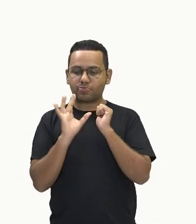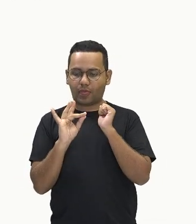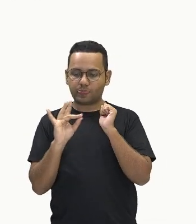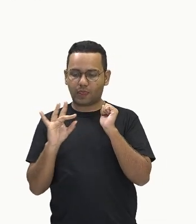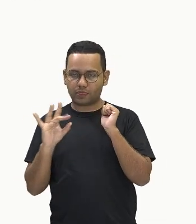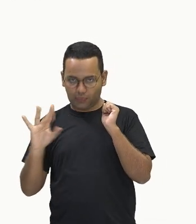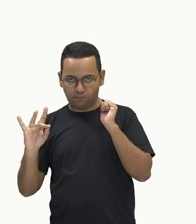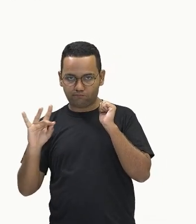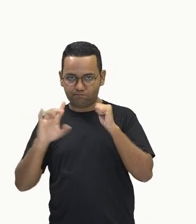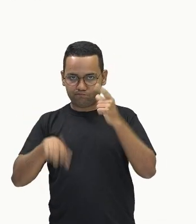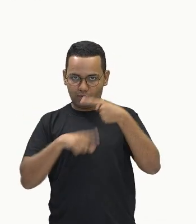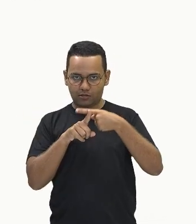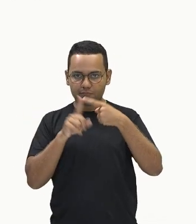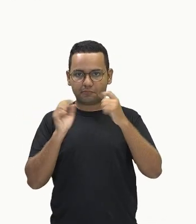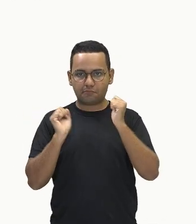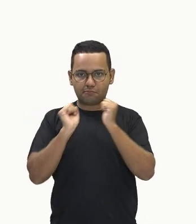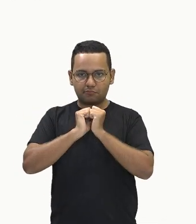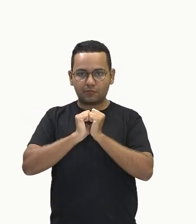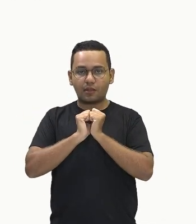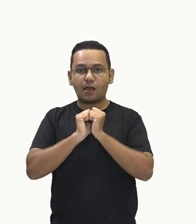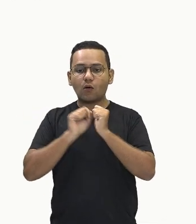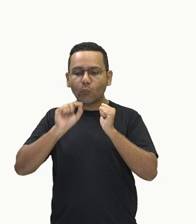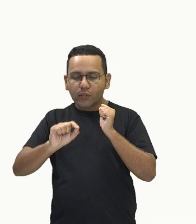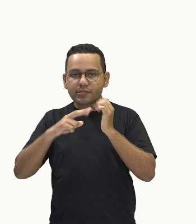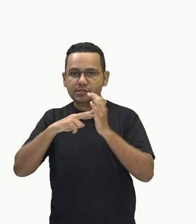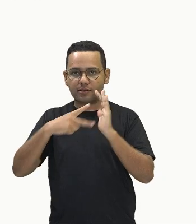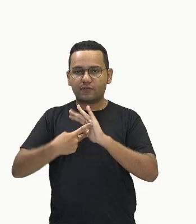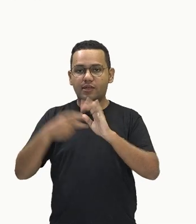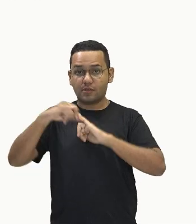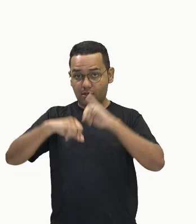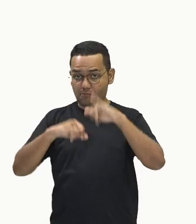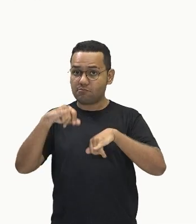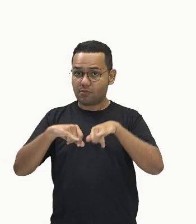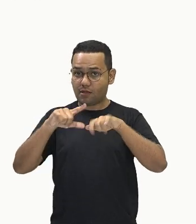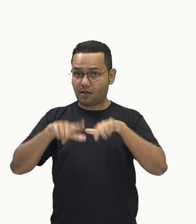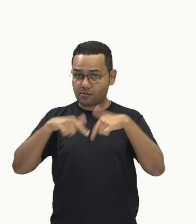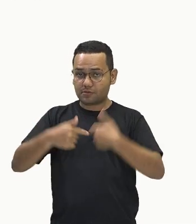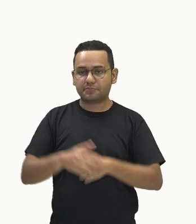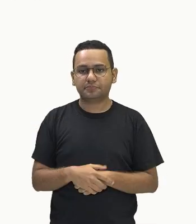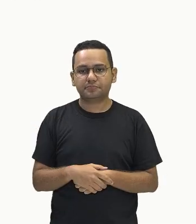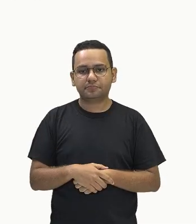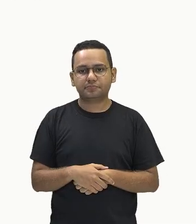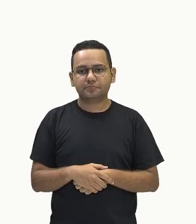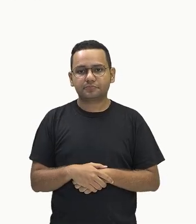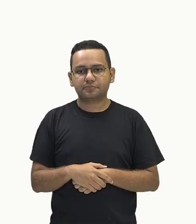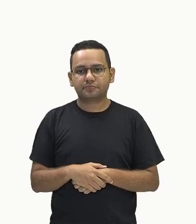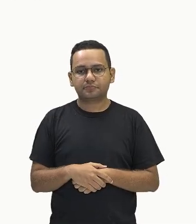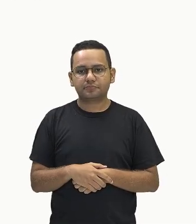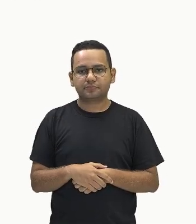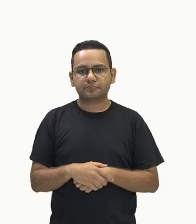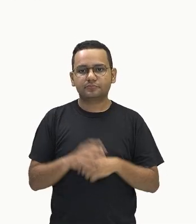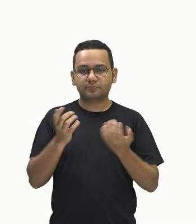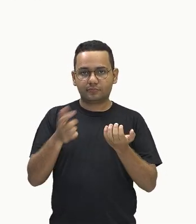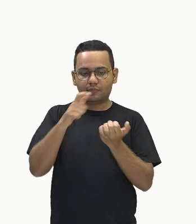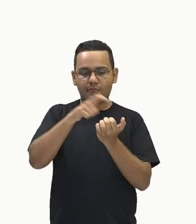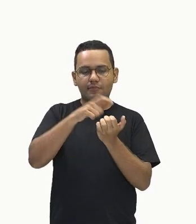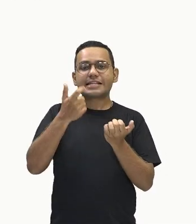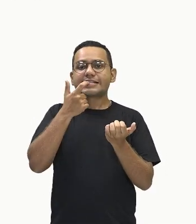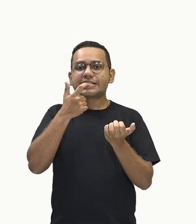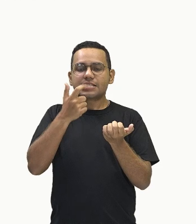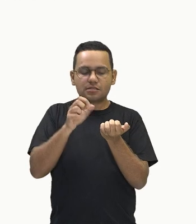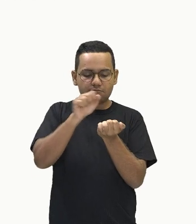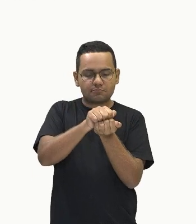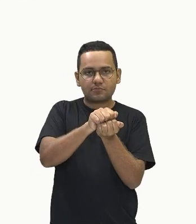saliva, essa é uma ação química, mas os dentes triturando e a